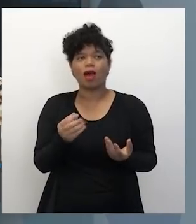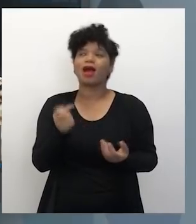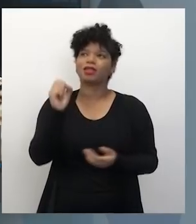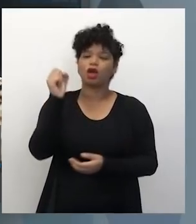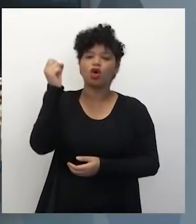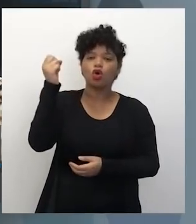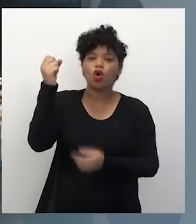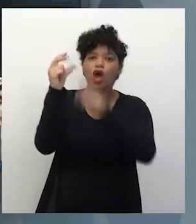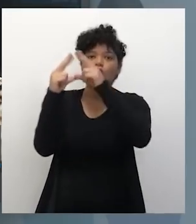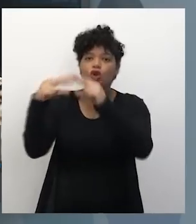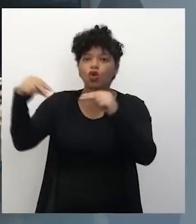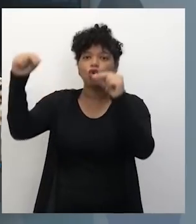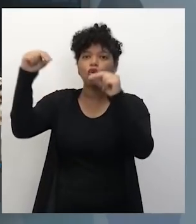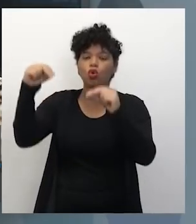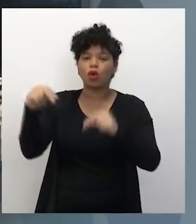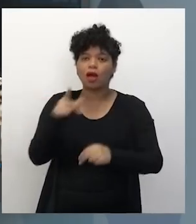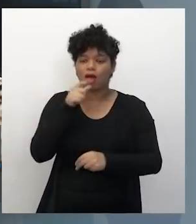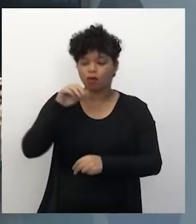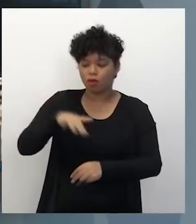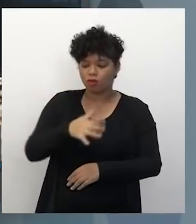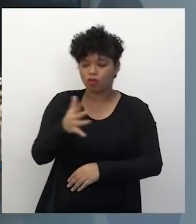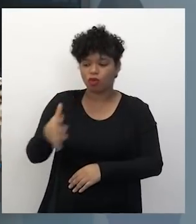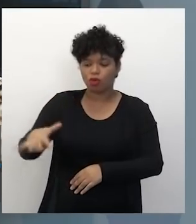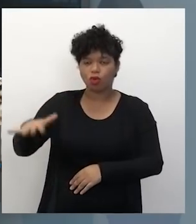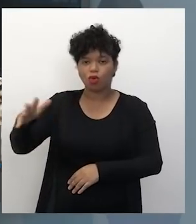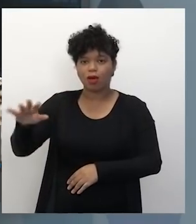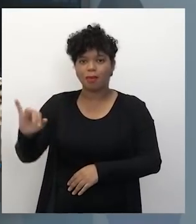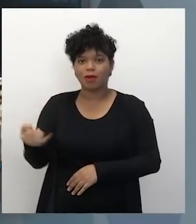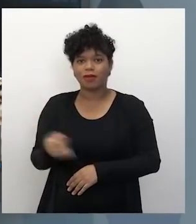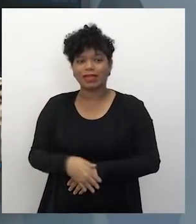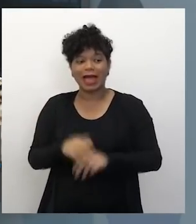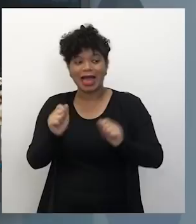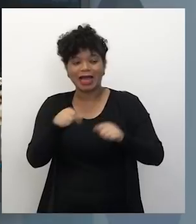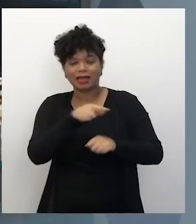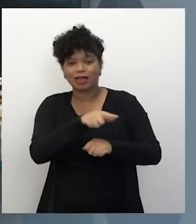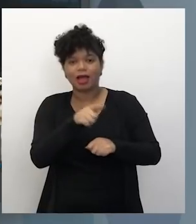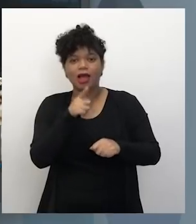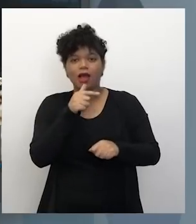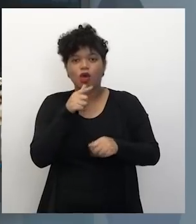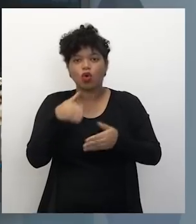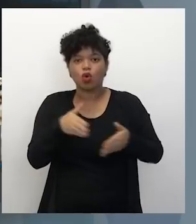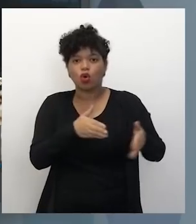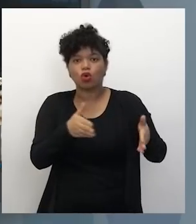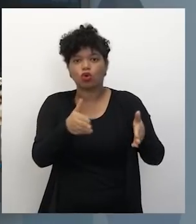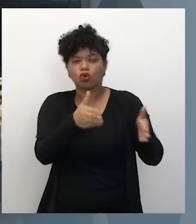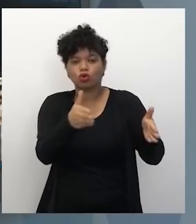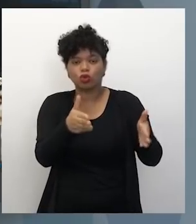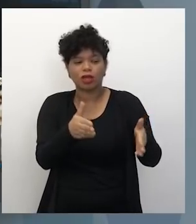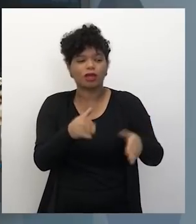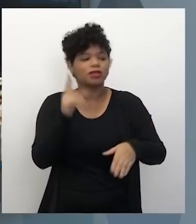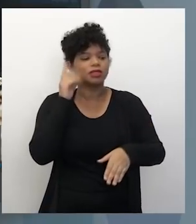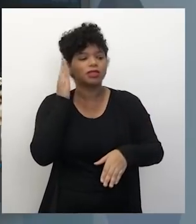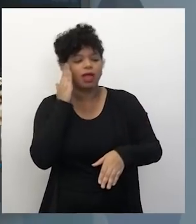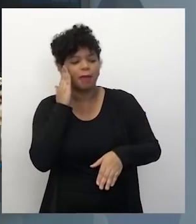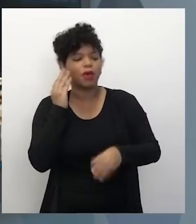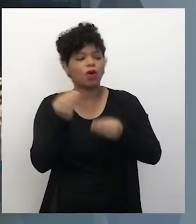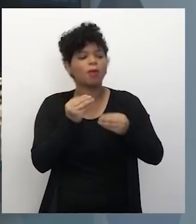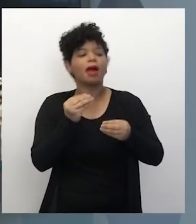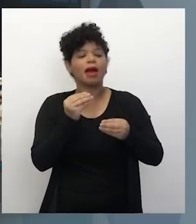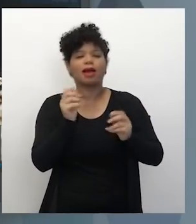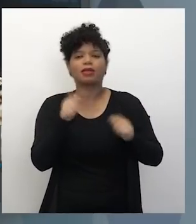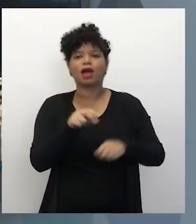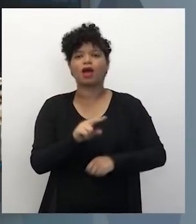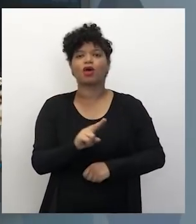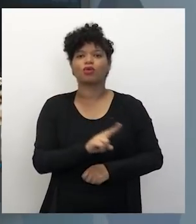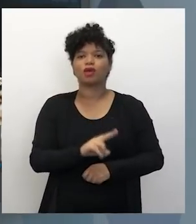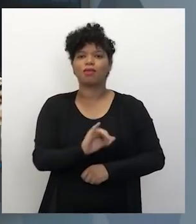para que eles pudessem aproveitar as cheias do rio Nilo. Vamos falar muito sobre o Egito esse ano. Então, esse é o tempo da natureza, o tempo que nós